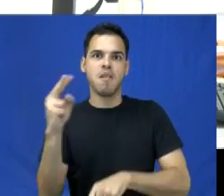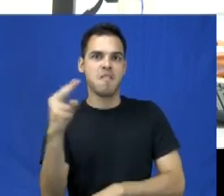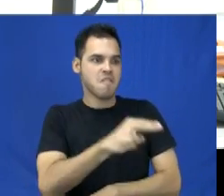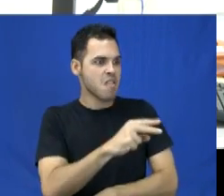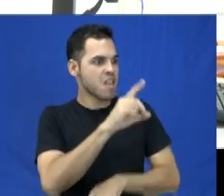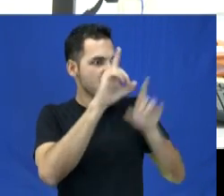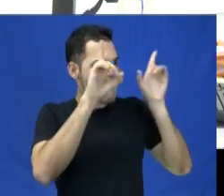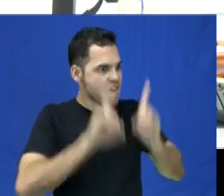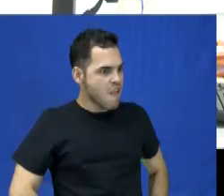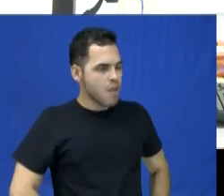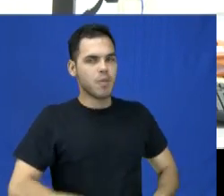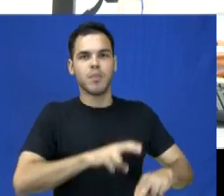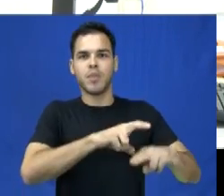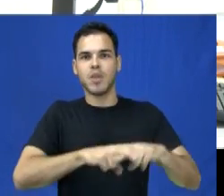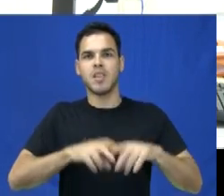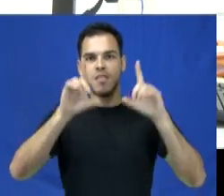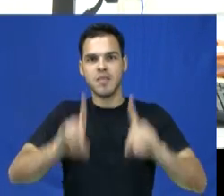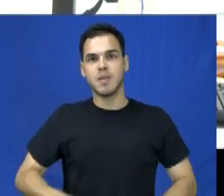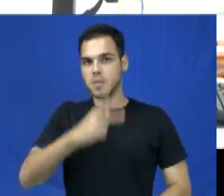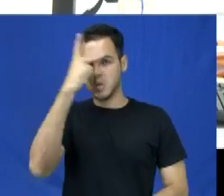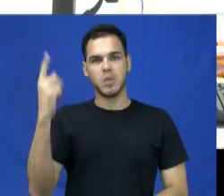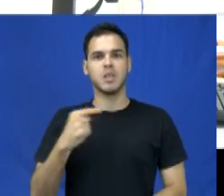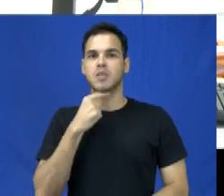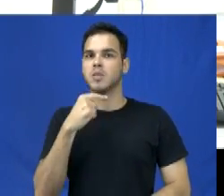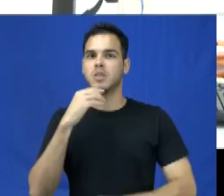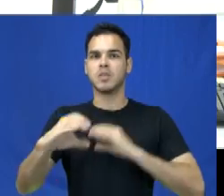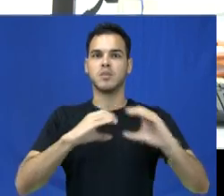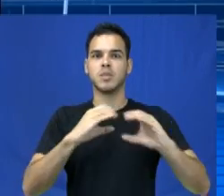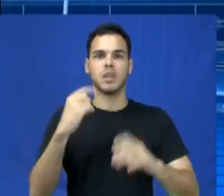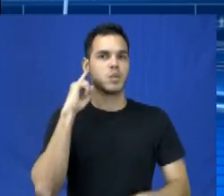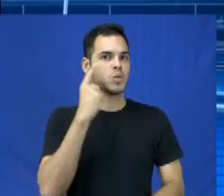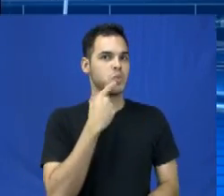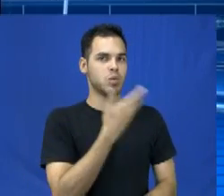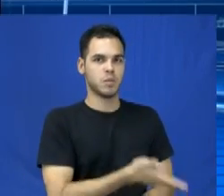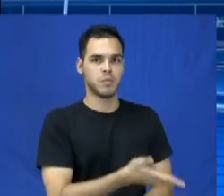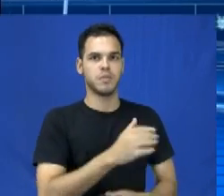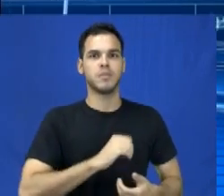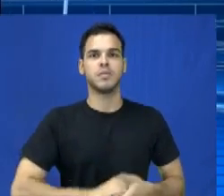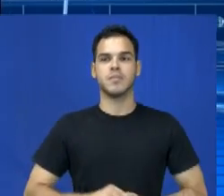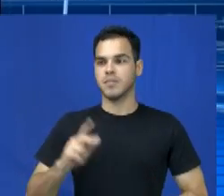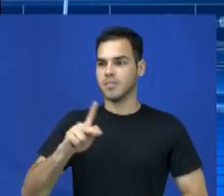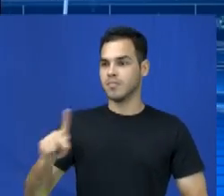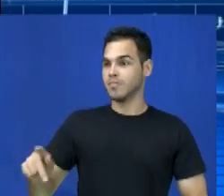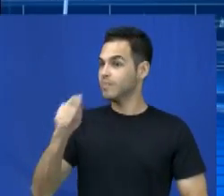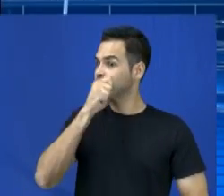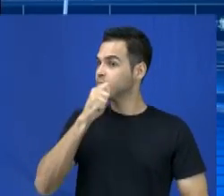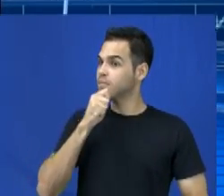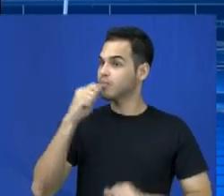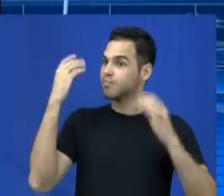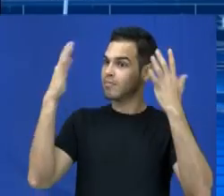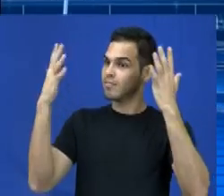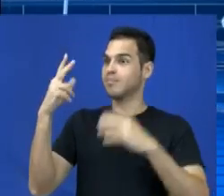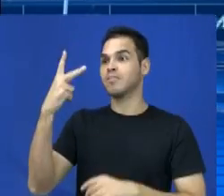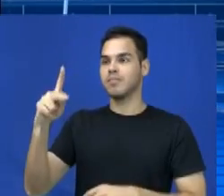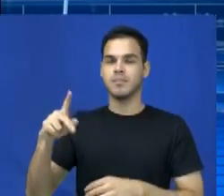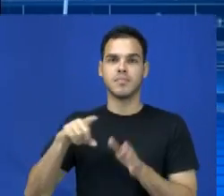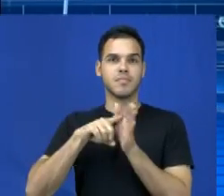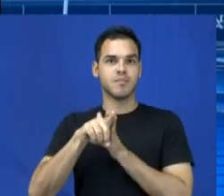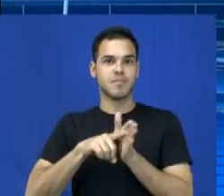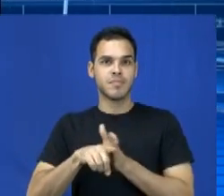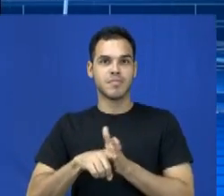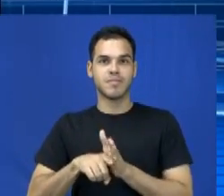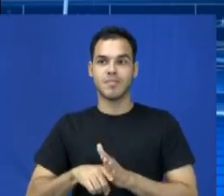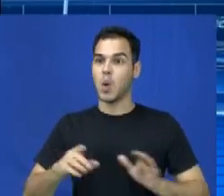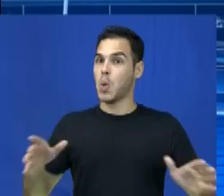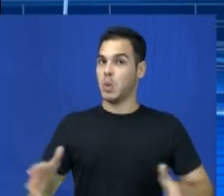deficiente, porque deficiente é aquele que não sabe se comunicar com ele. Parabéns pela sua pesquisa, professor Anderson. Ela contribui muito